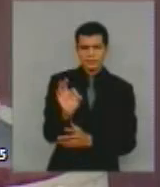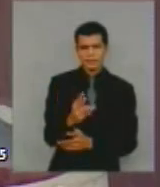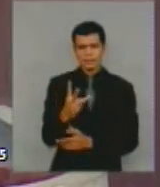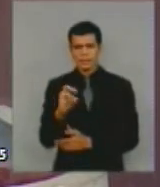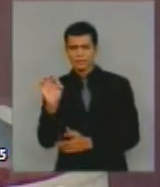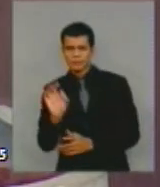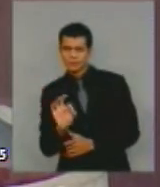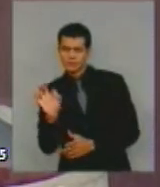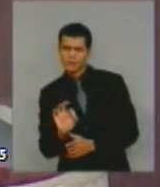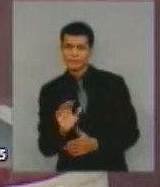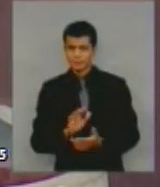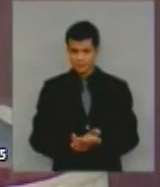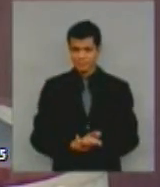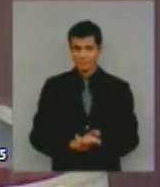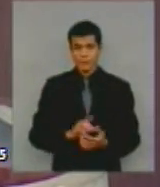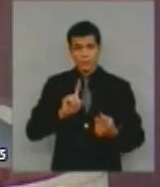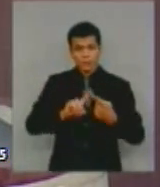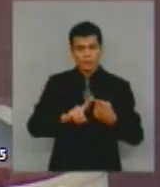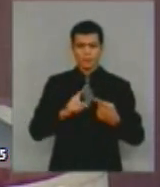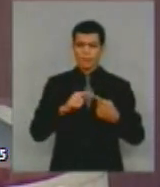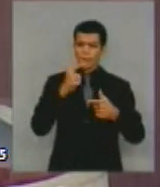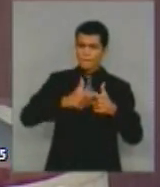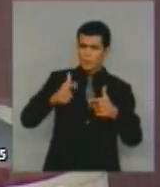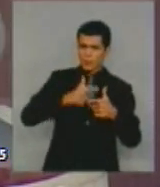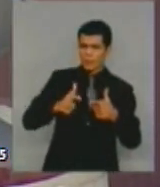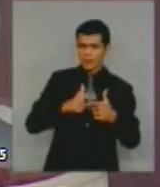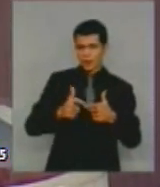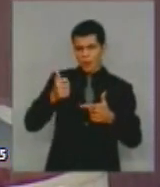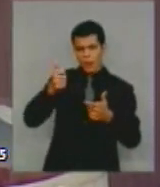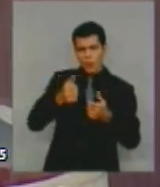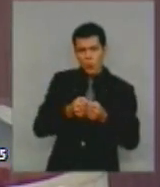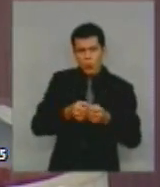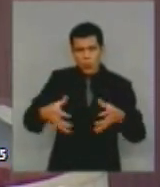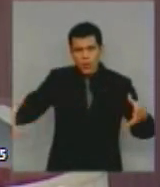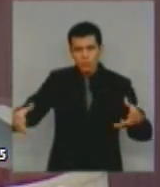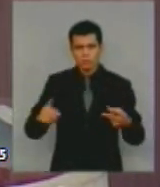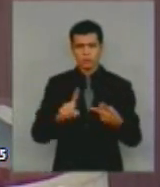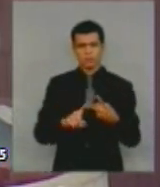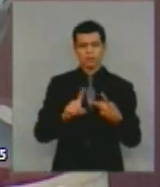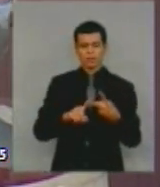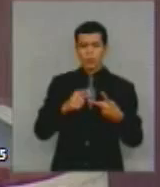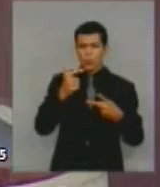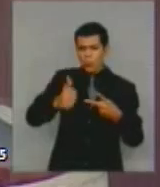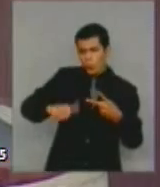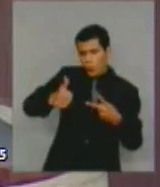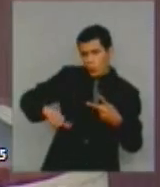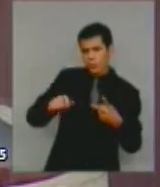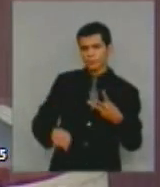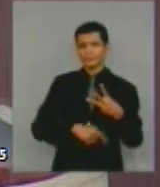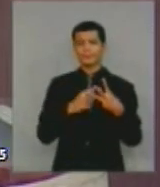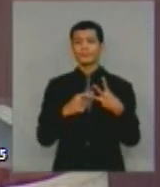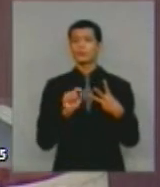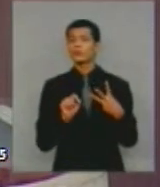problema da gestão da quantidade, problema da gestão da qualidade. E aí vem a política.